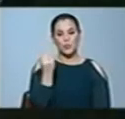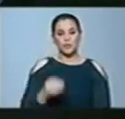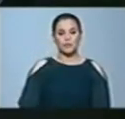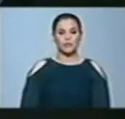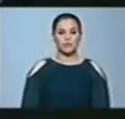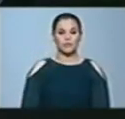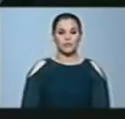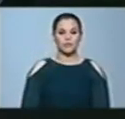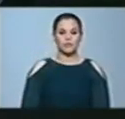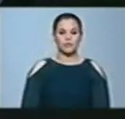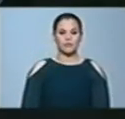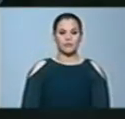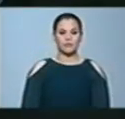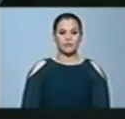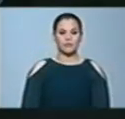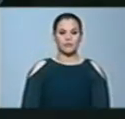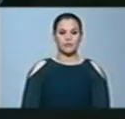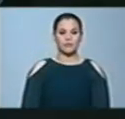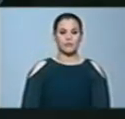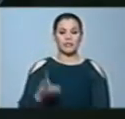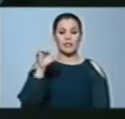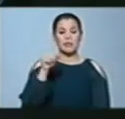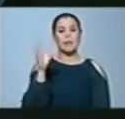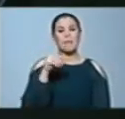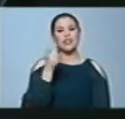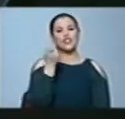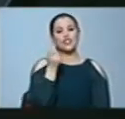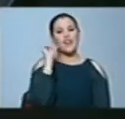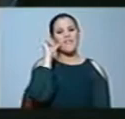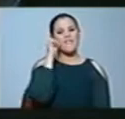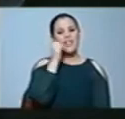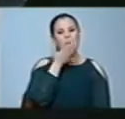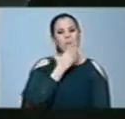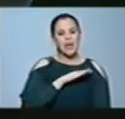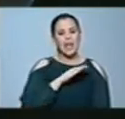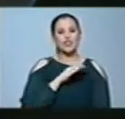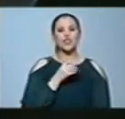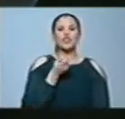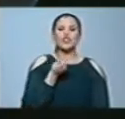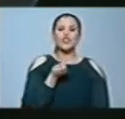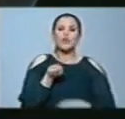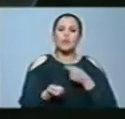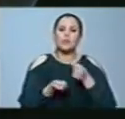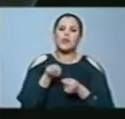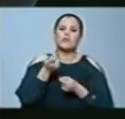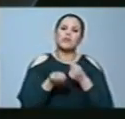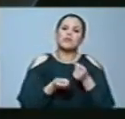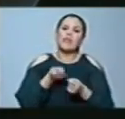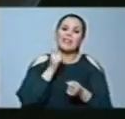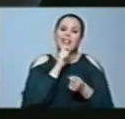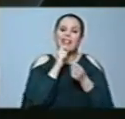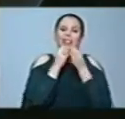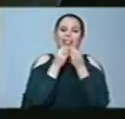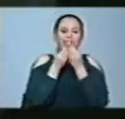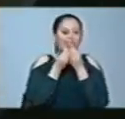e também mais um presentinho pra sempre umas gotinhas um pedacinho de cada vez que vamos obter aqui assim uma